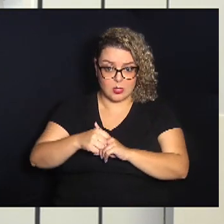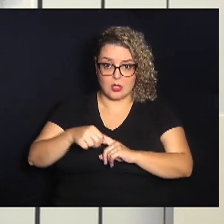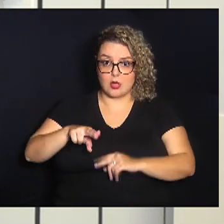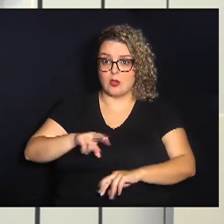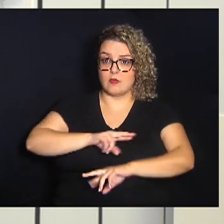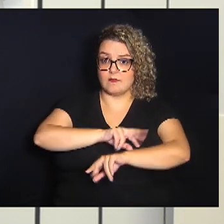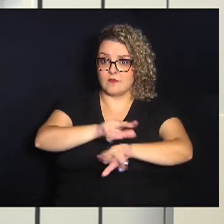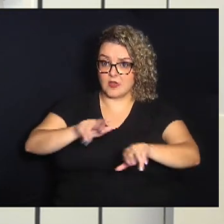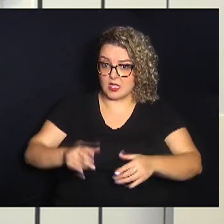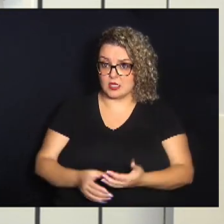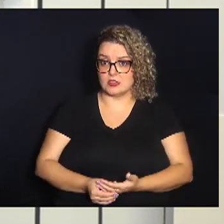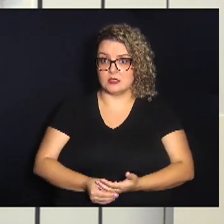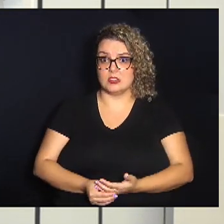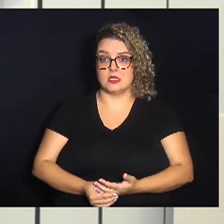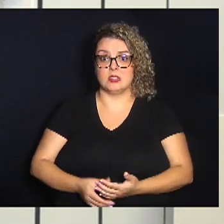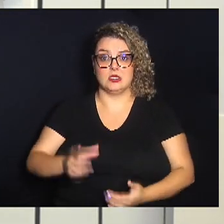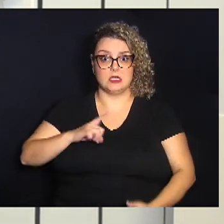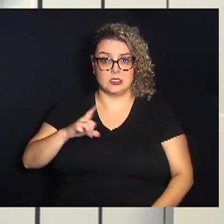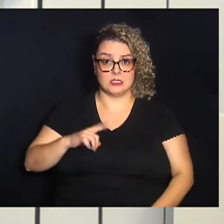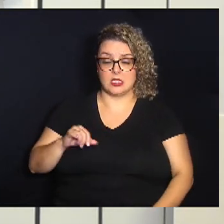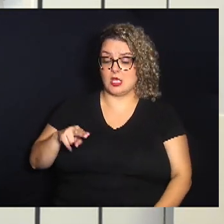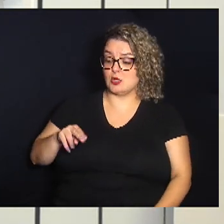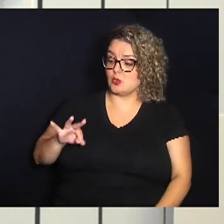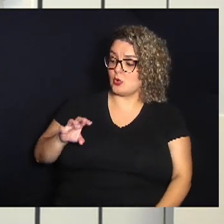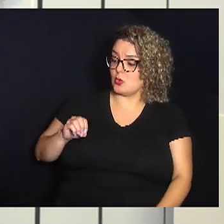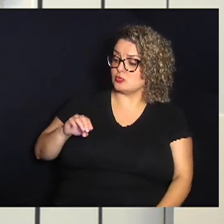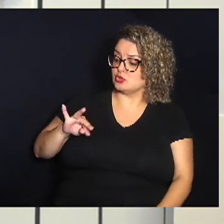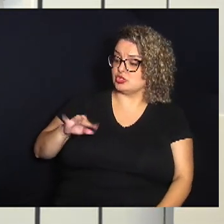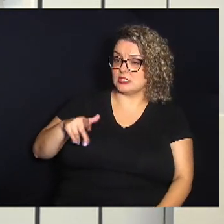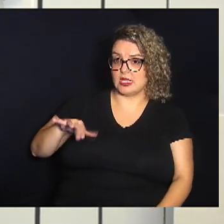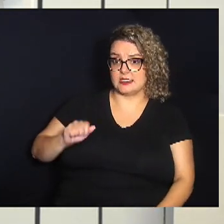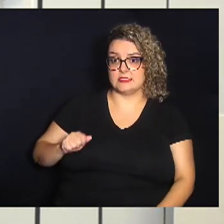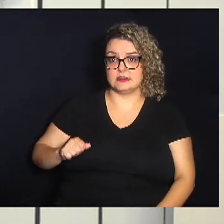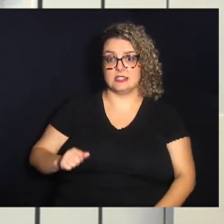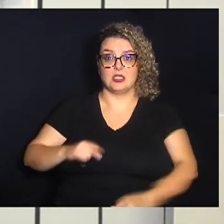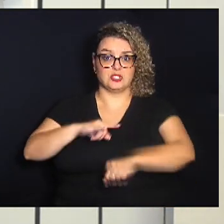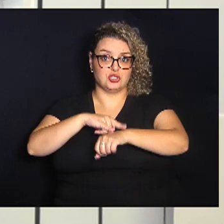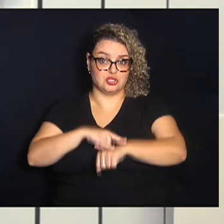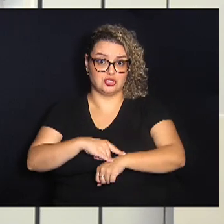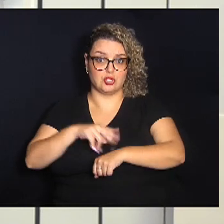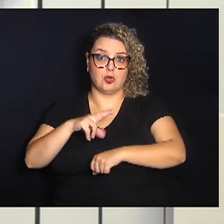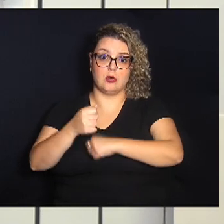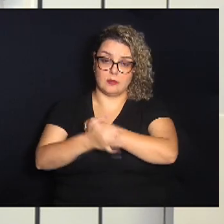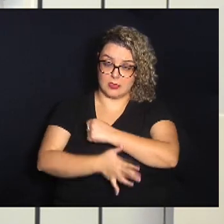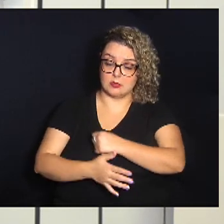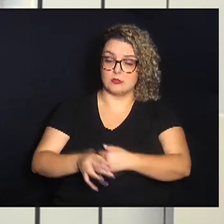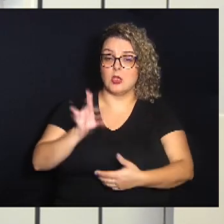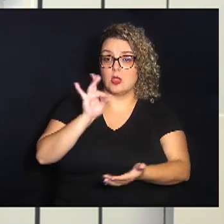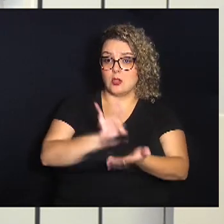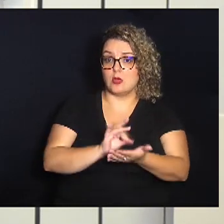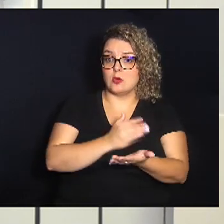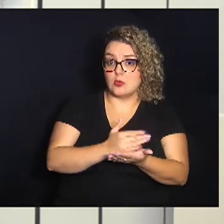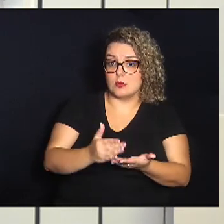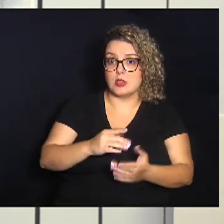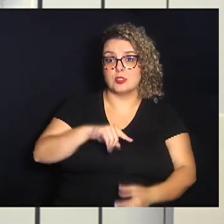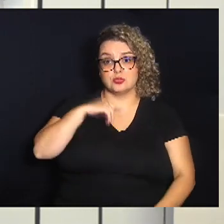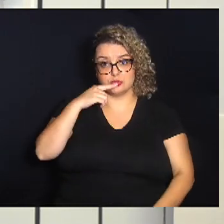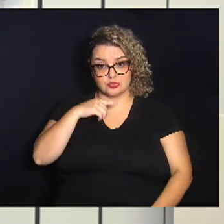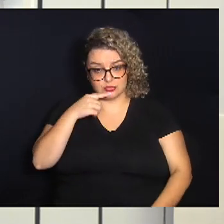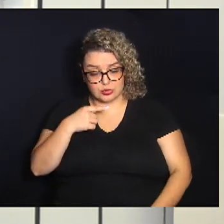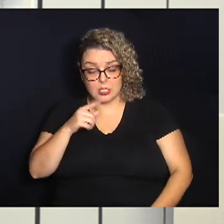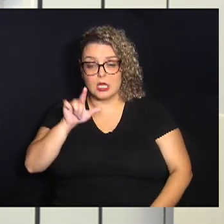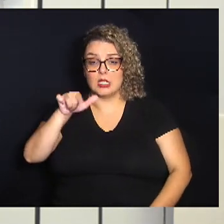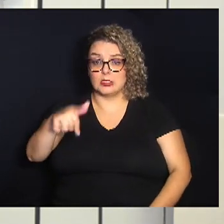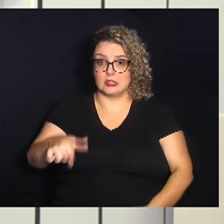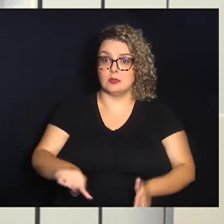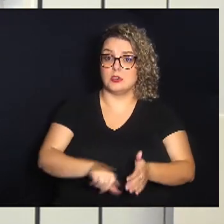múltipla que causem incontinência urinária ou fecal. Originalmente de autoria do vereador Eduardo Magoga, após